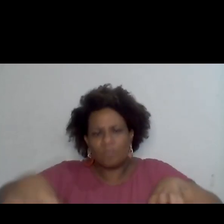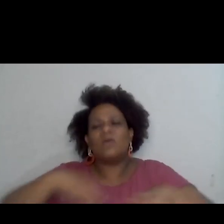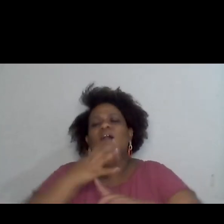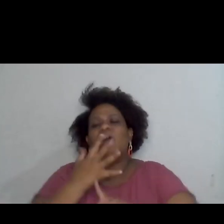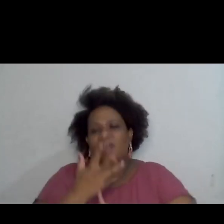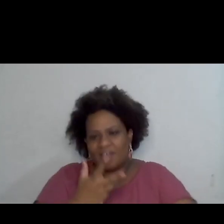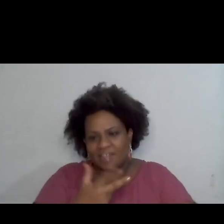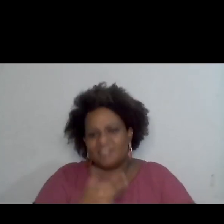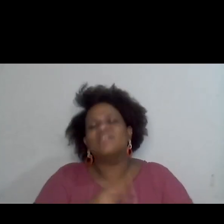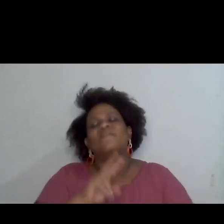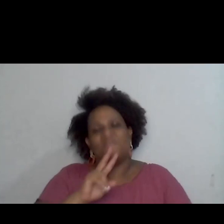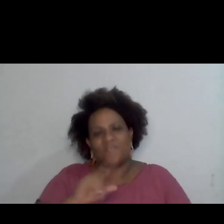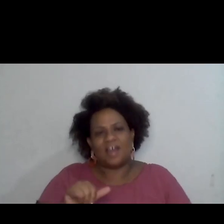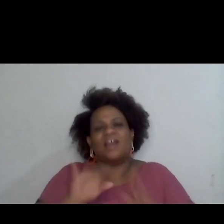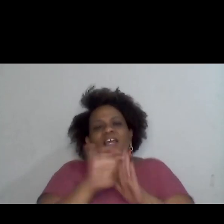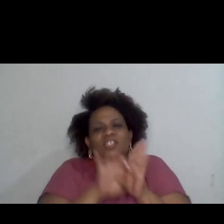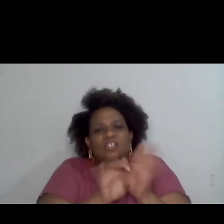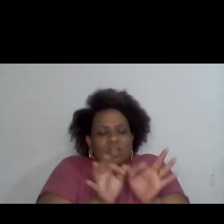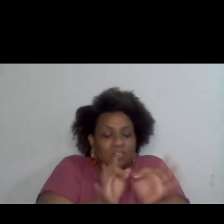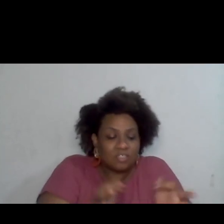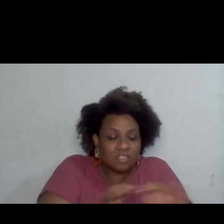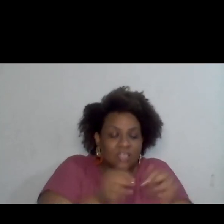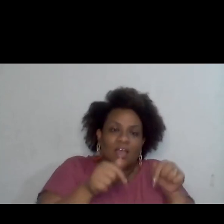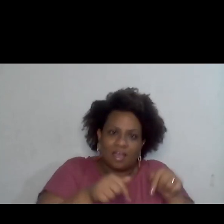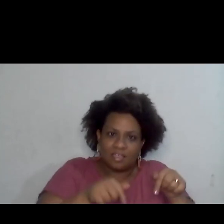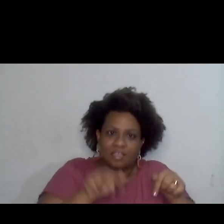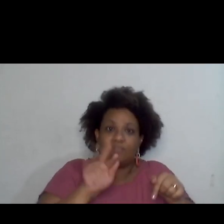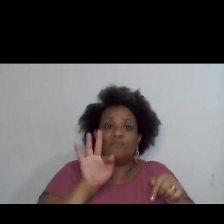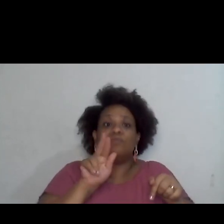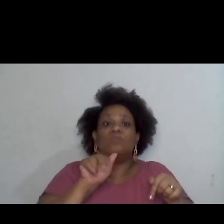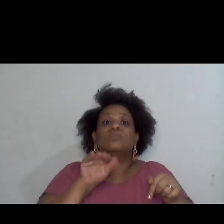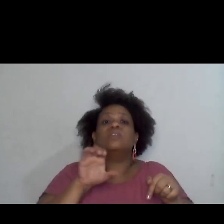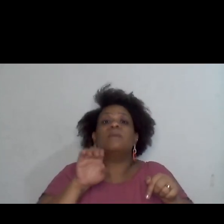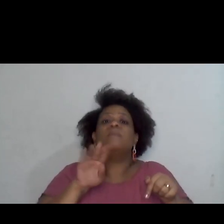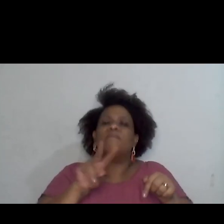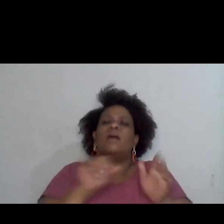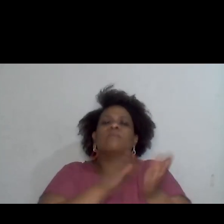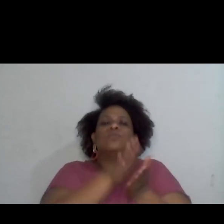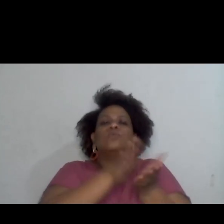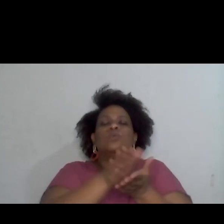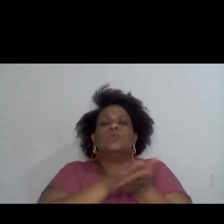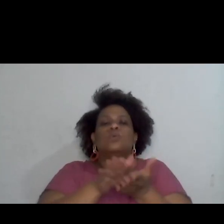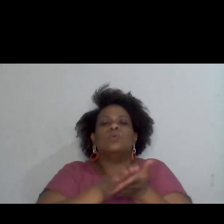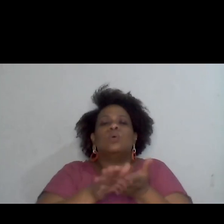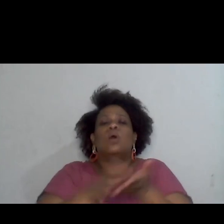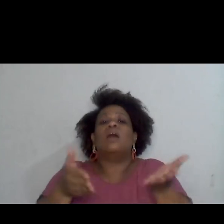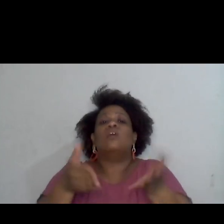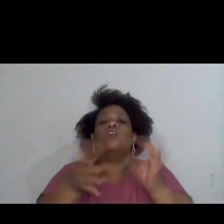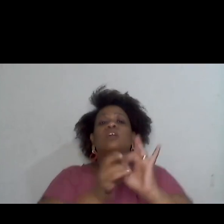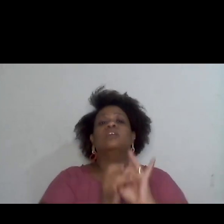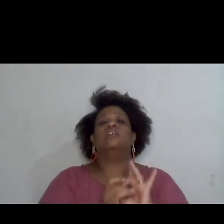ter editais pequenos na Funceb, e tudo isso vai ser publicado. E, a partir de agora, as autarquias vão ter independência